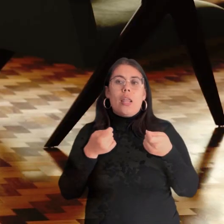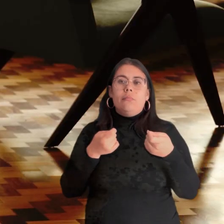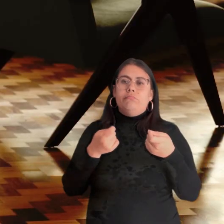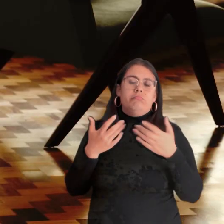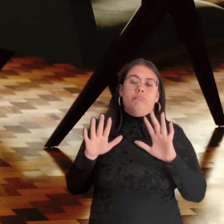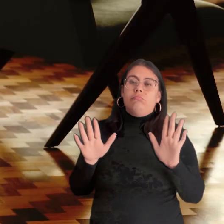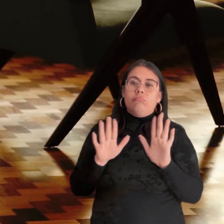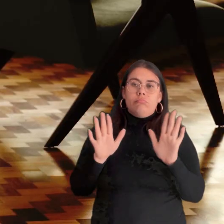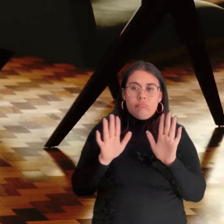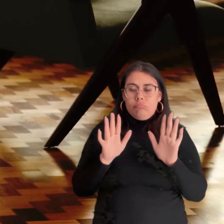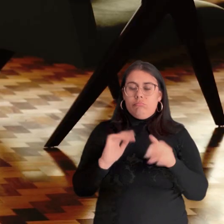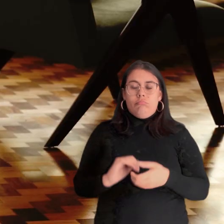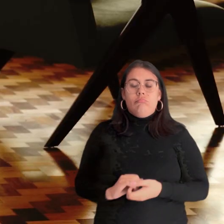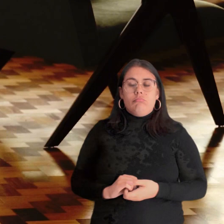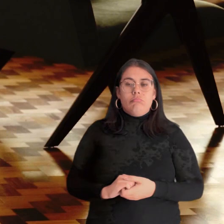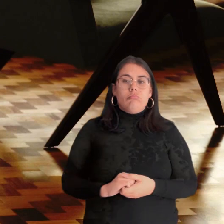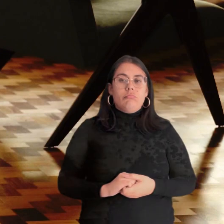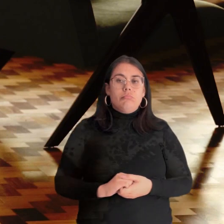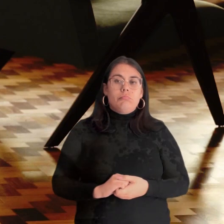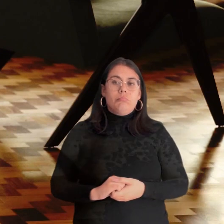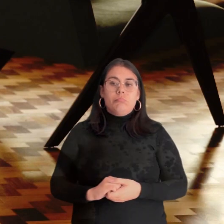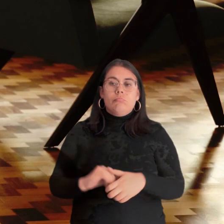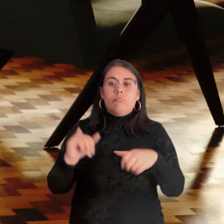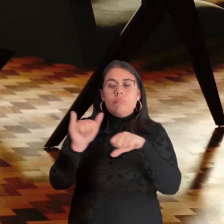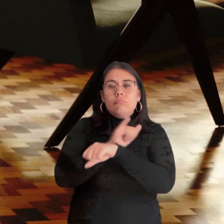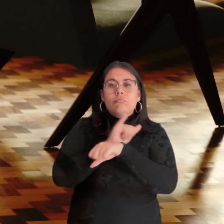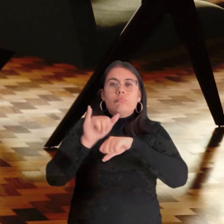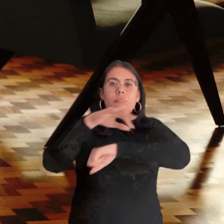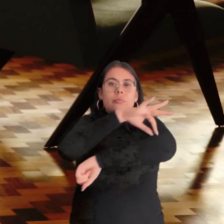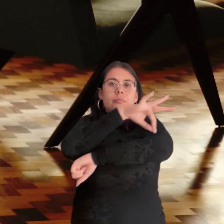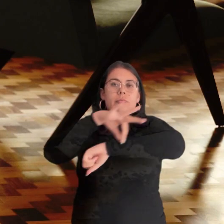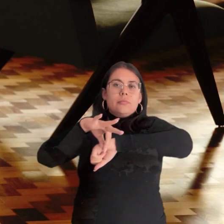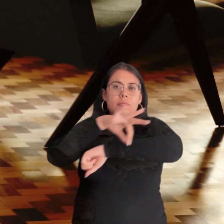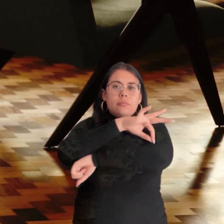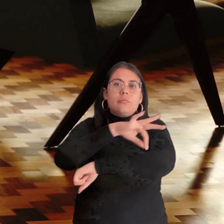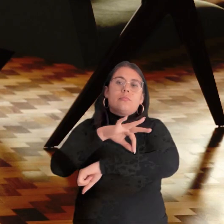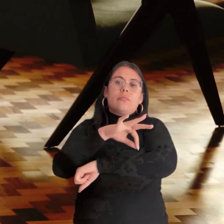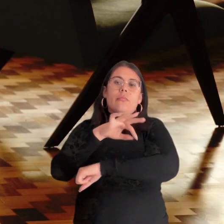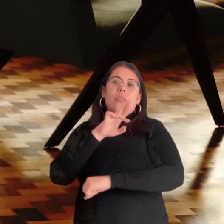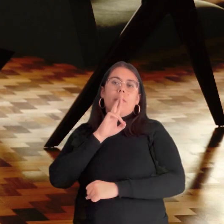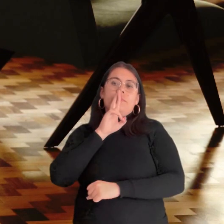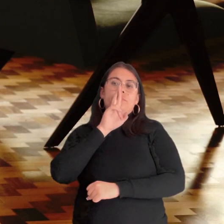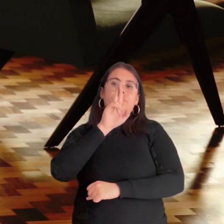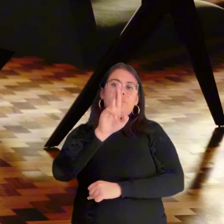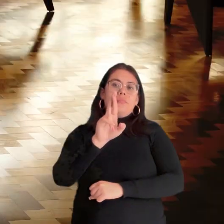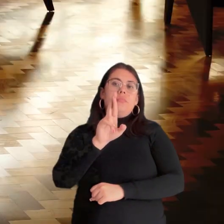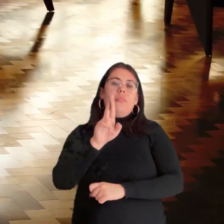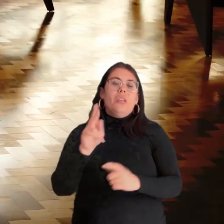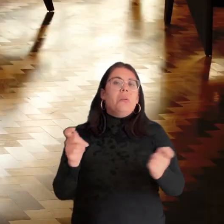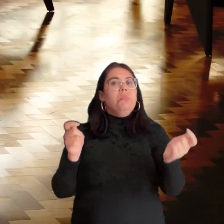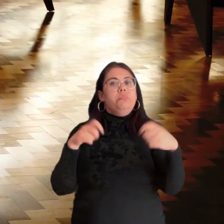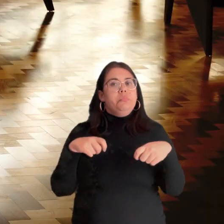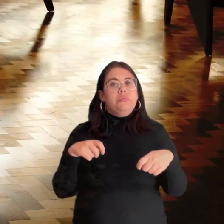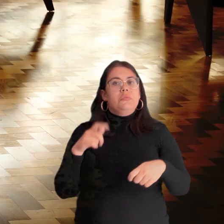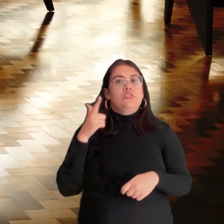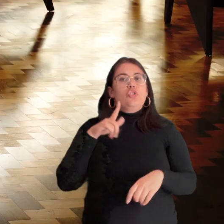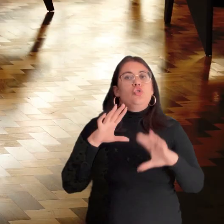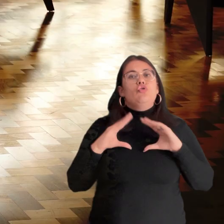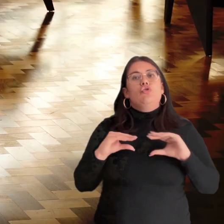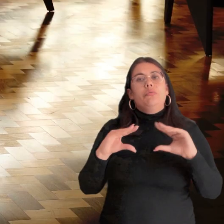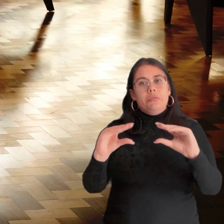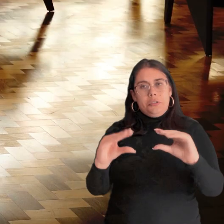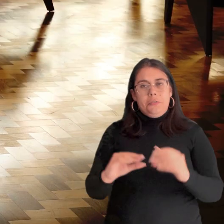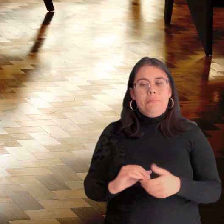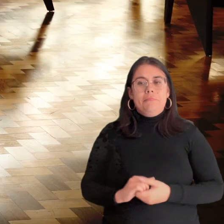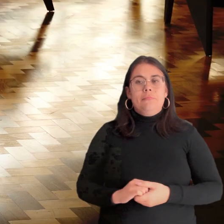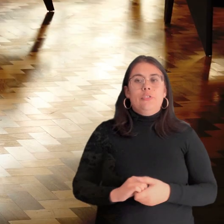própria arquitetura resolvia em si mesma excelentes condições de conforto nos ambientes. Mas as estruturas muito nítidas,